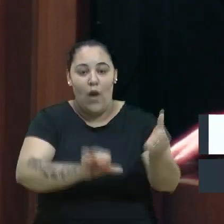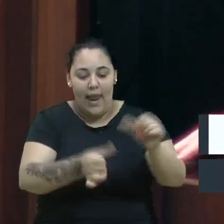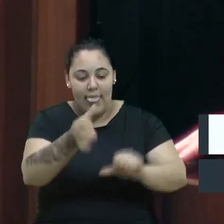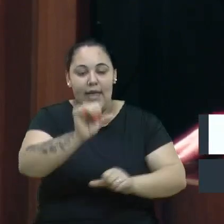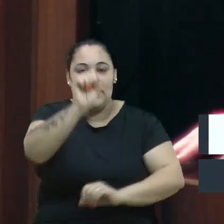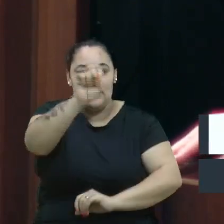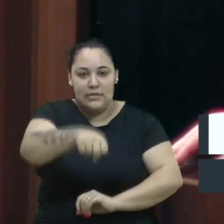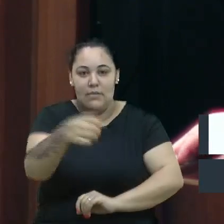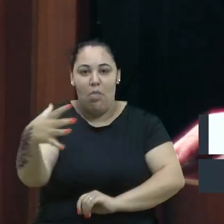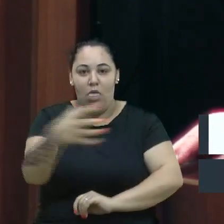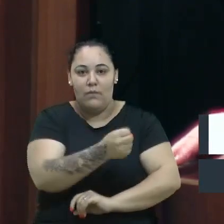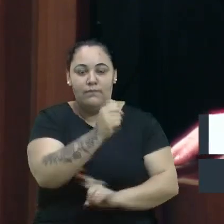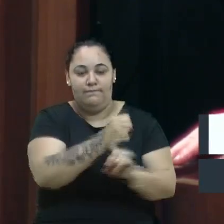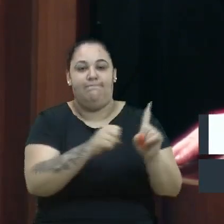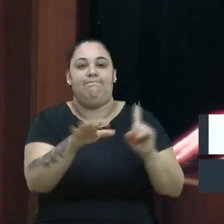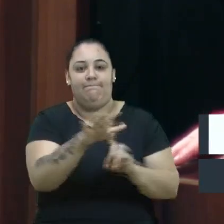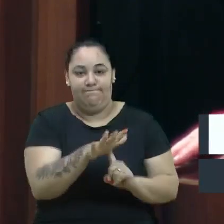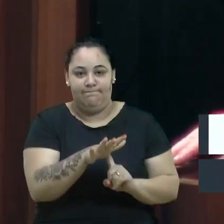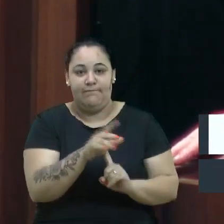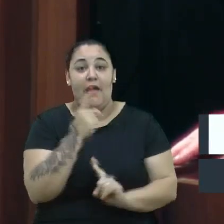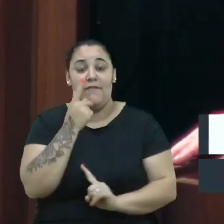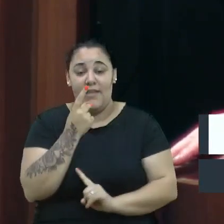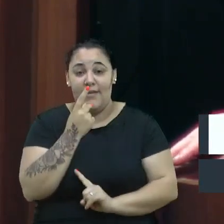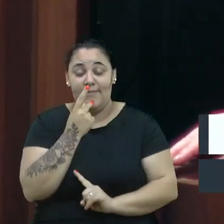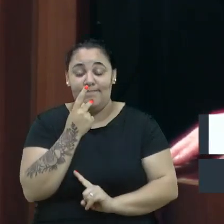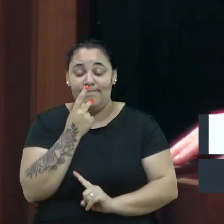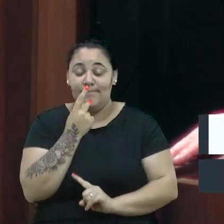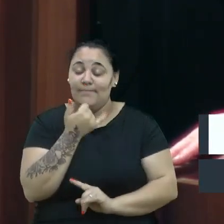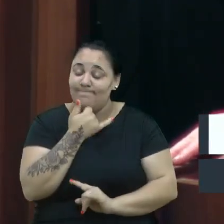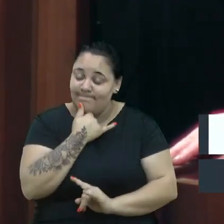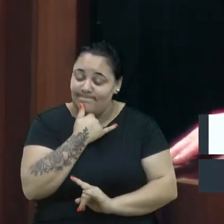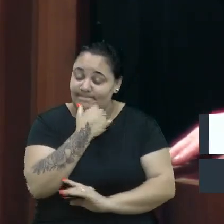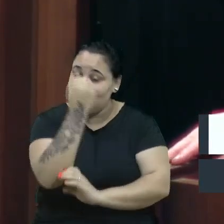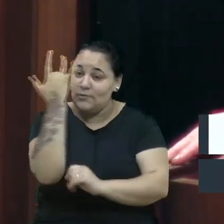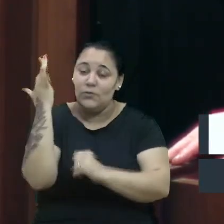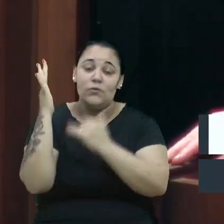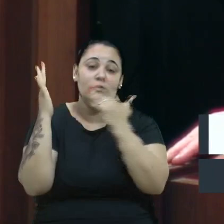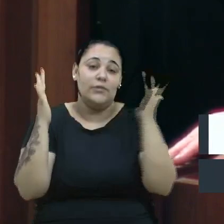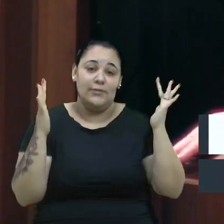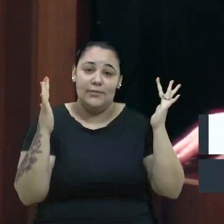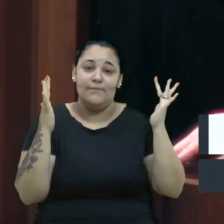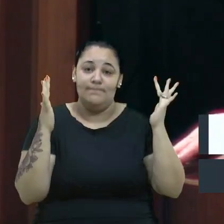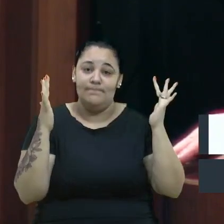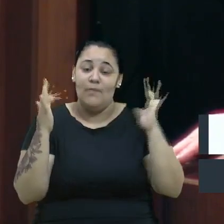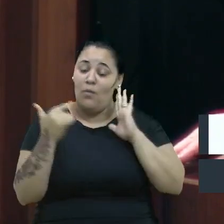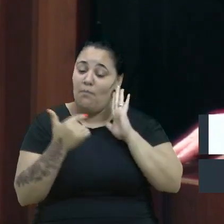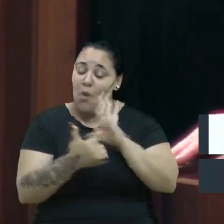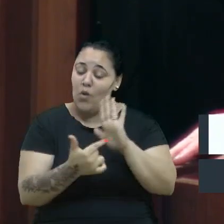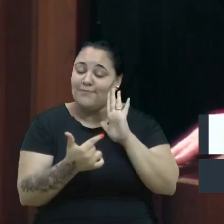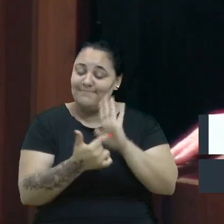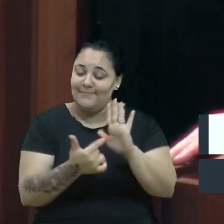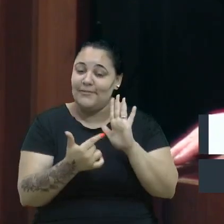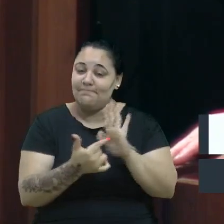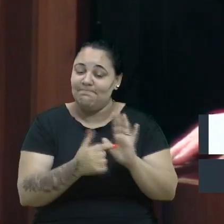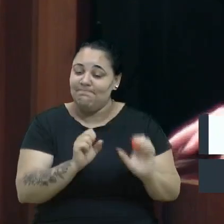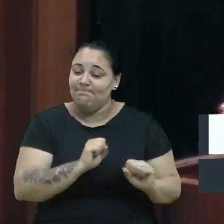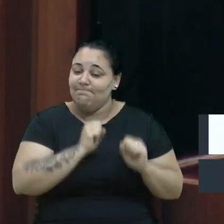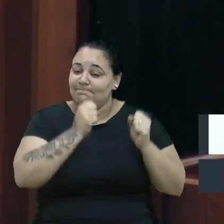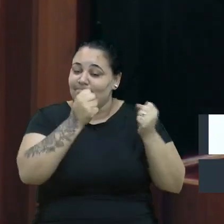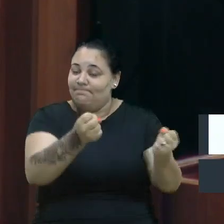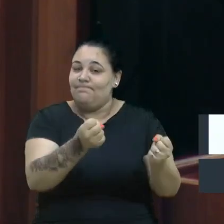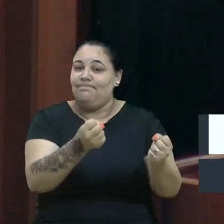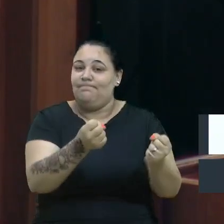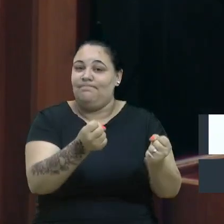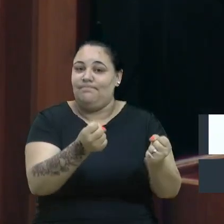nossa sociedade. E dizer que a natureza já está respondendo, né, vereador Cadori? Já está respondendo, são sinais dessas chuvas constantes.